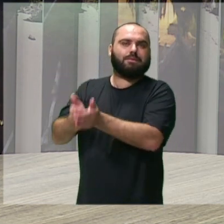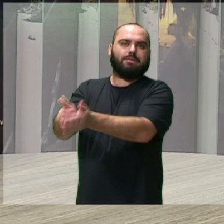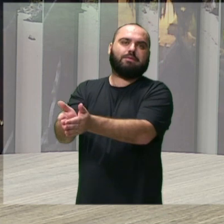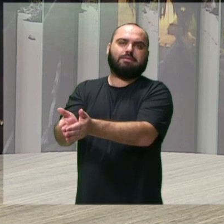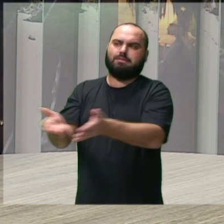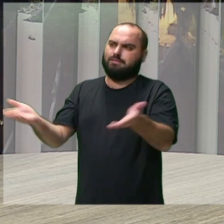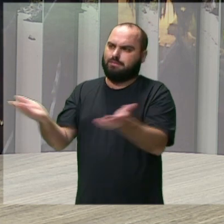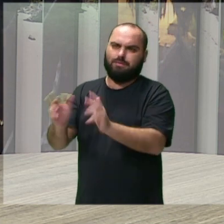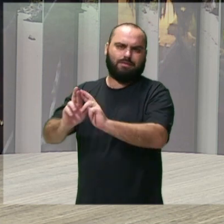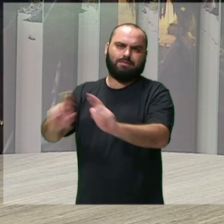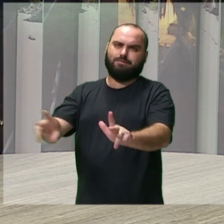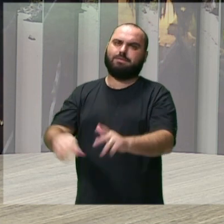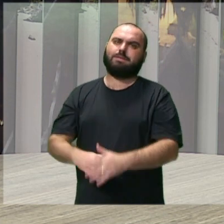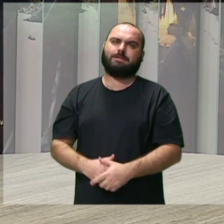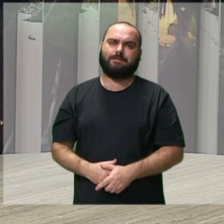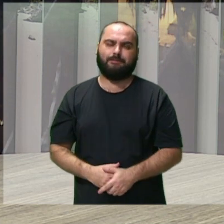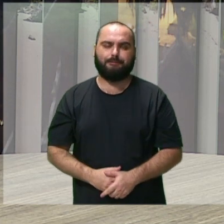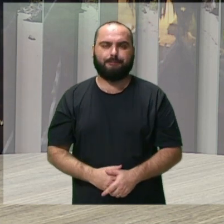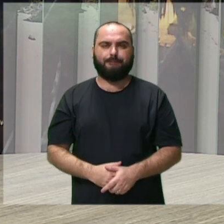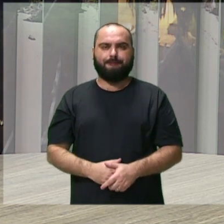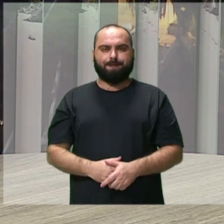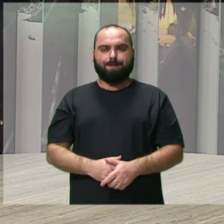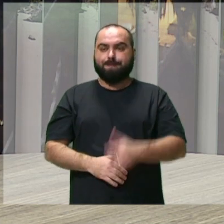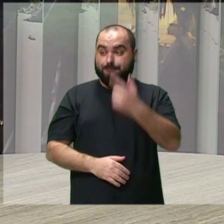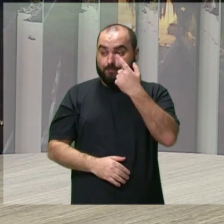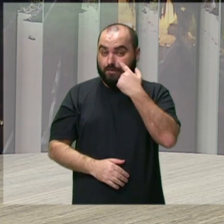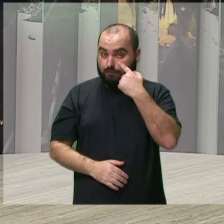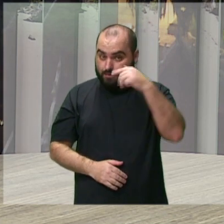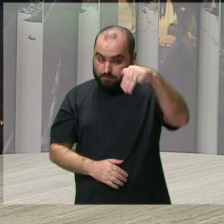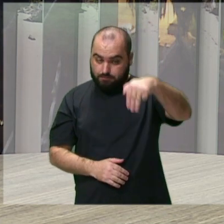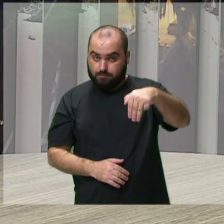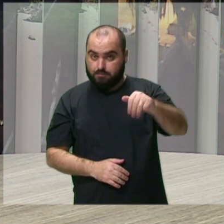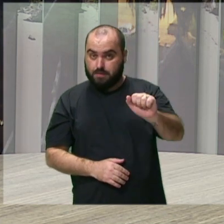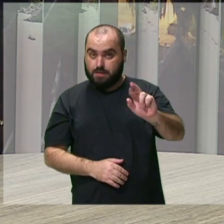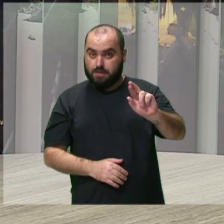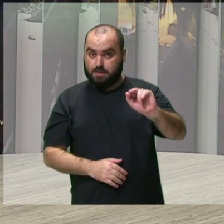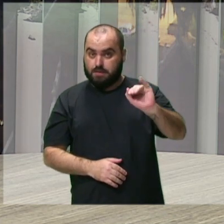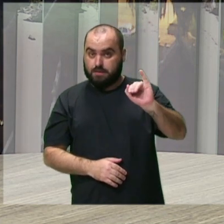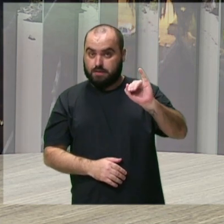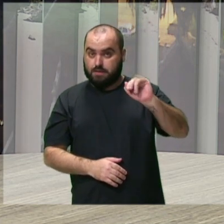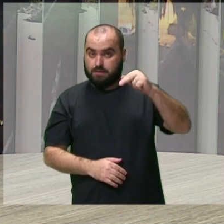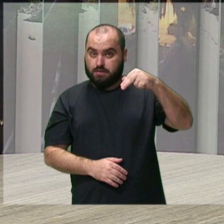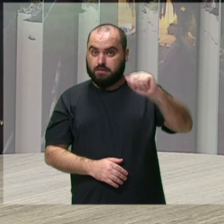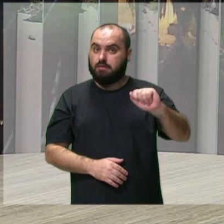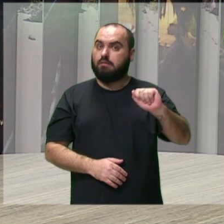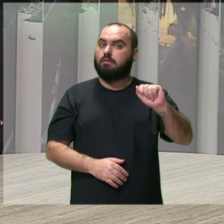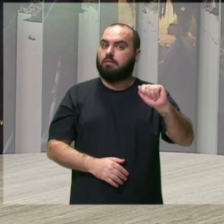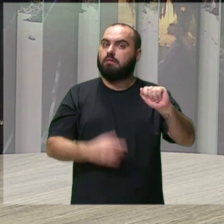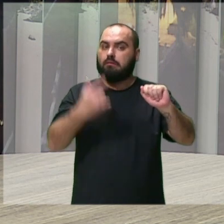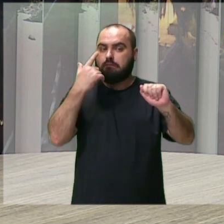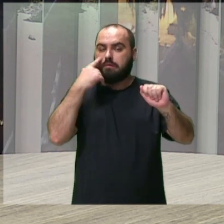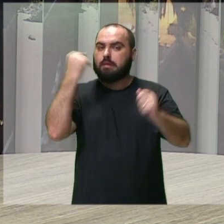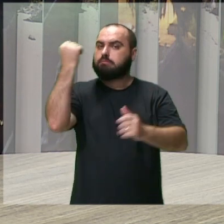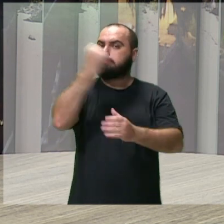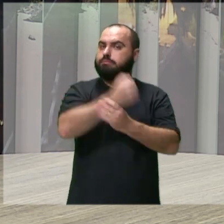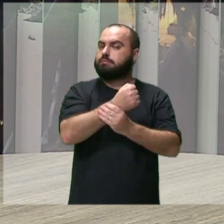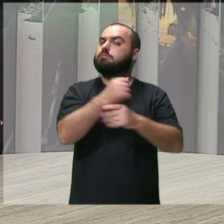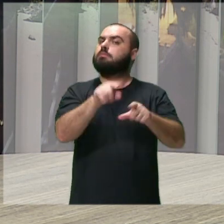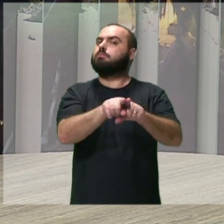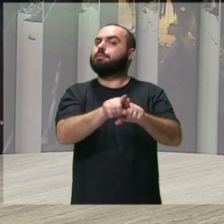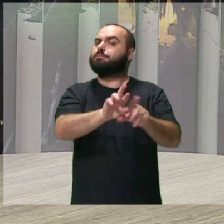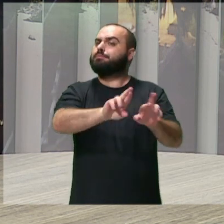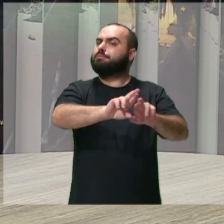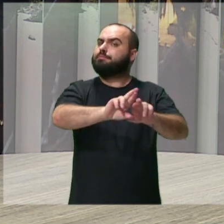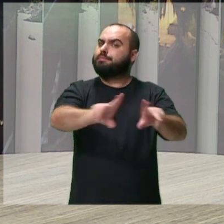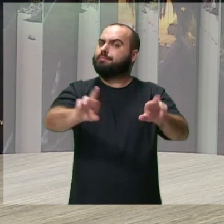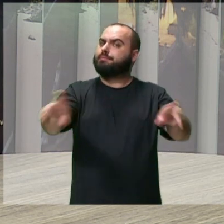diferente. E vejo também que a Marina também tem uma preocupação com relação à sustentabilidade, a manter o